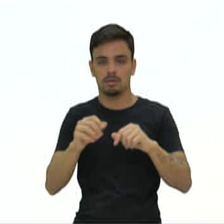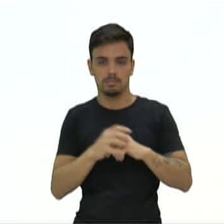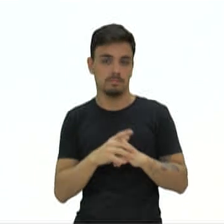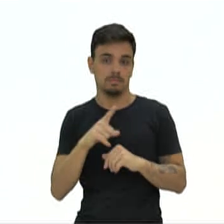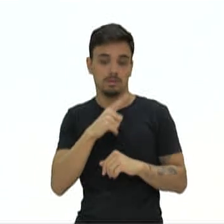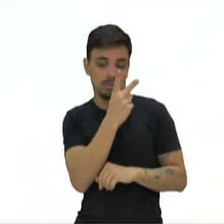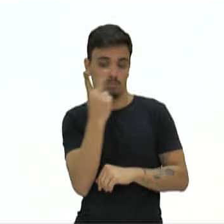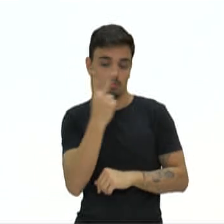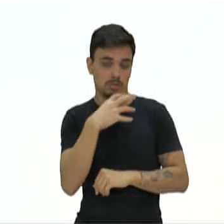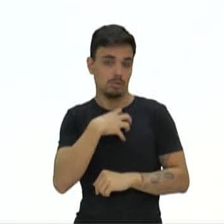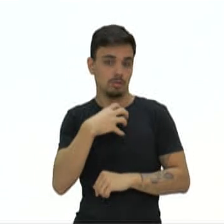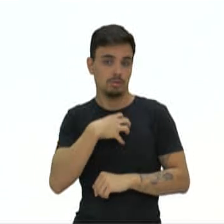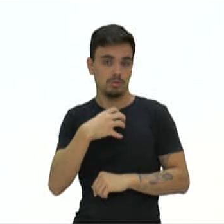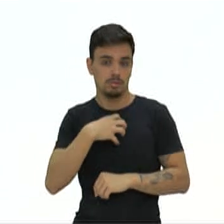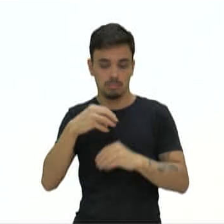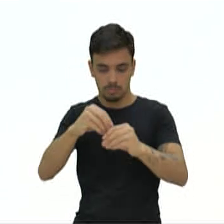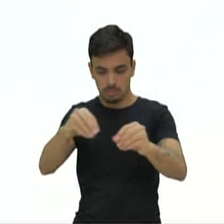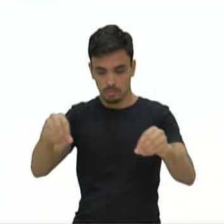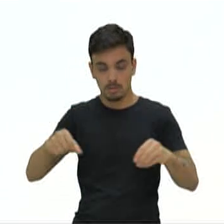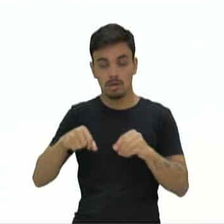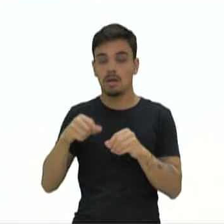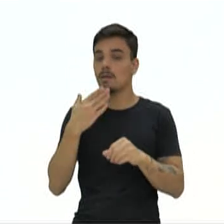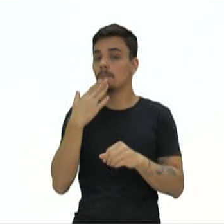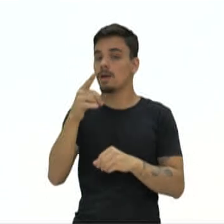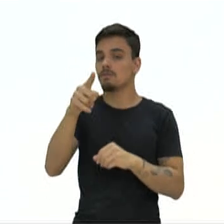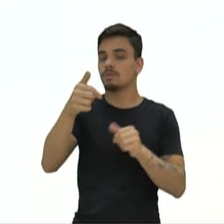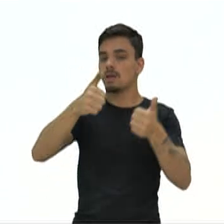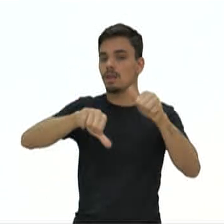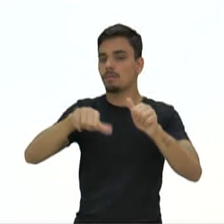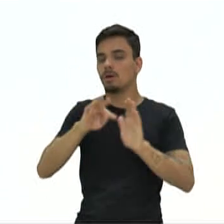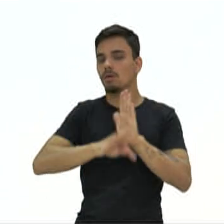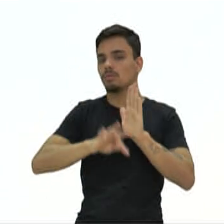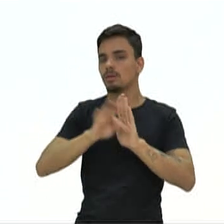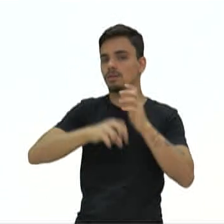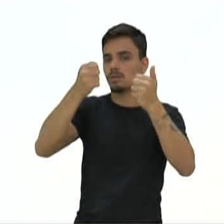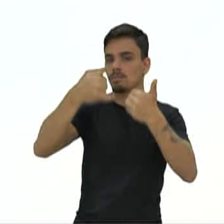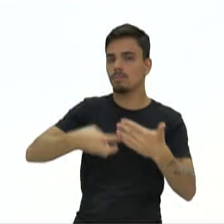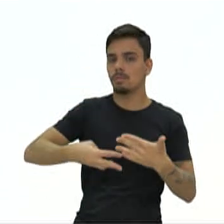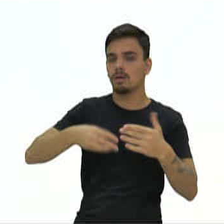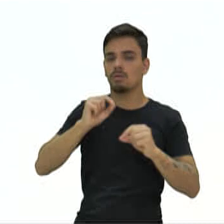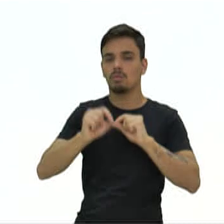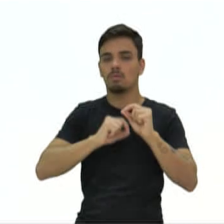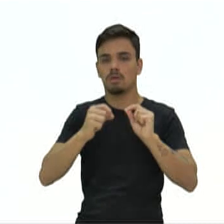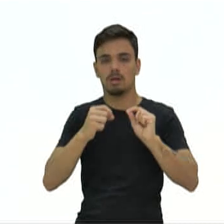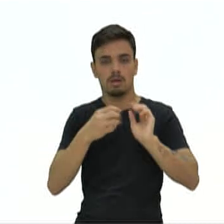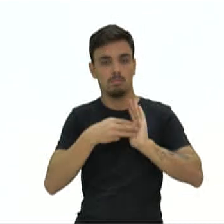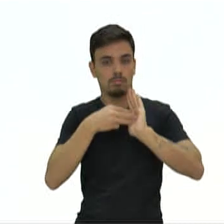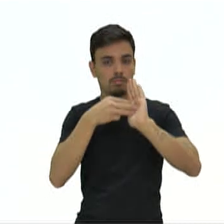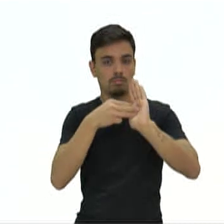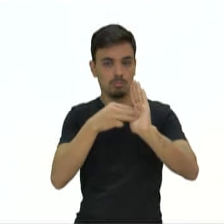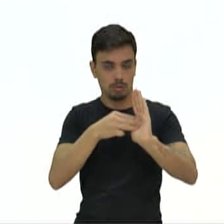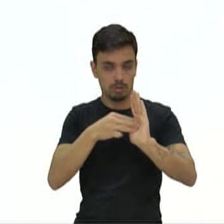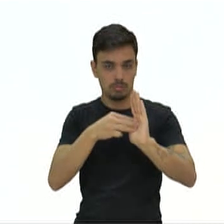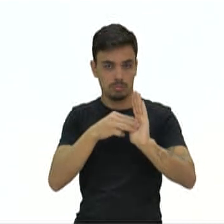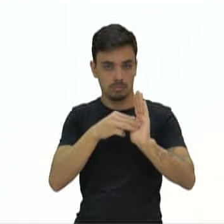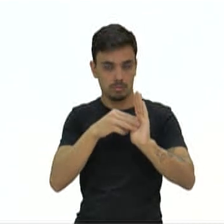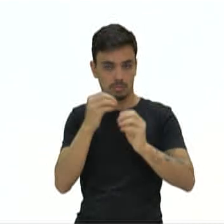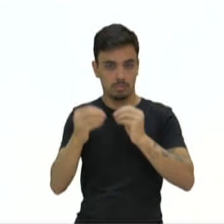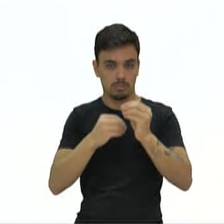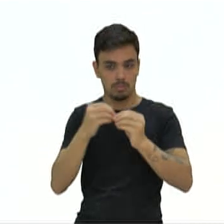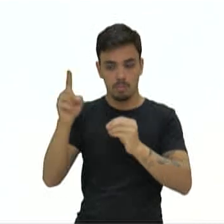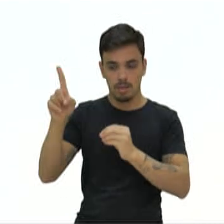E daí está pedindo para você fazer o quê? Elaborar um texto que explique os motivos que fazem que os solos do semiárido nordestino, que é esse